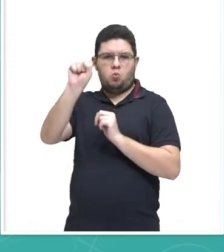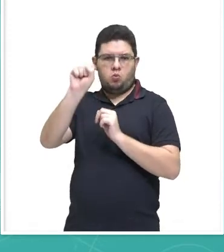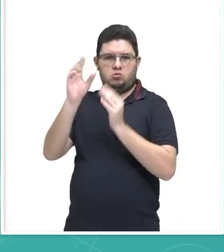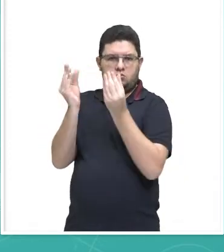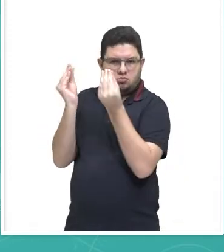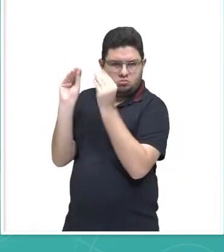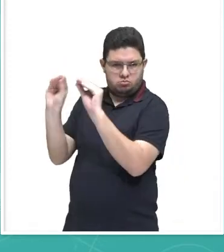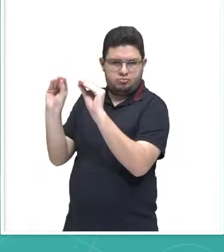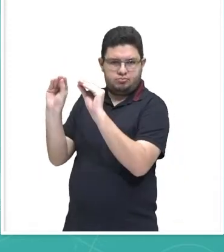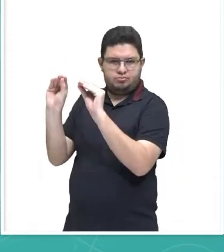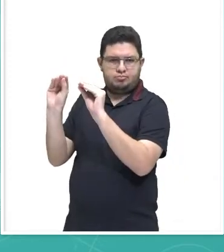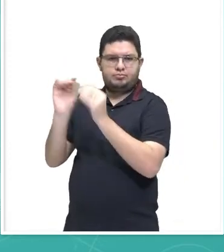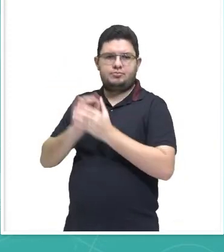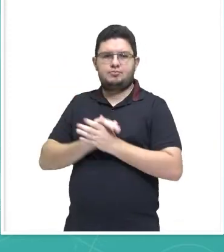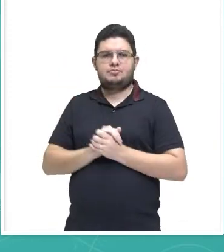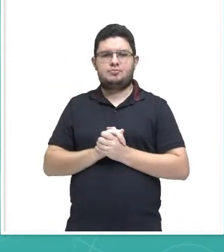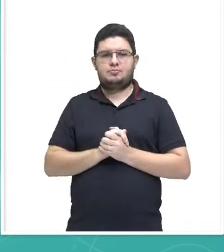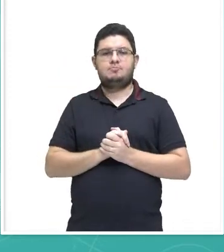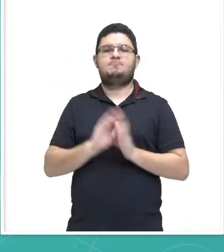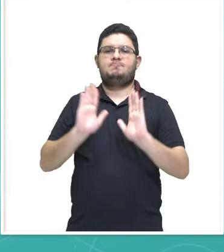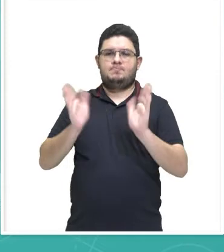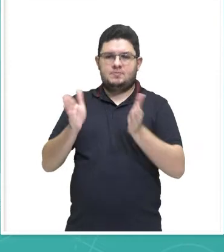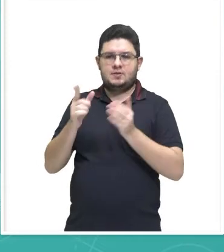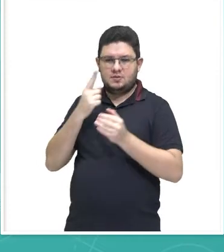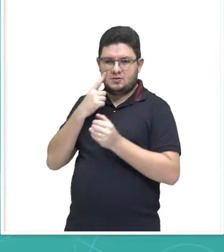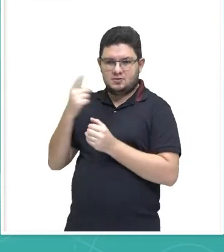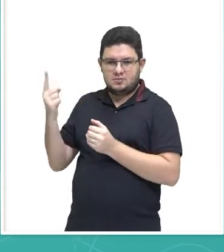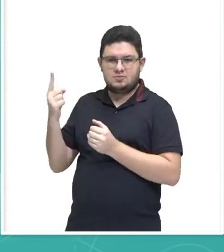número 8. Pronto.